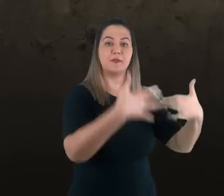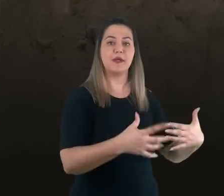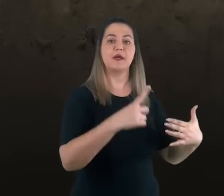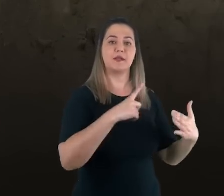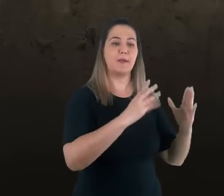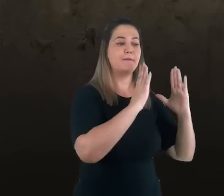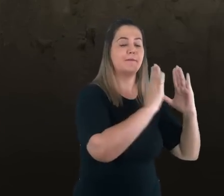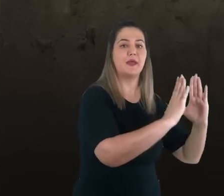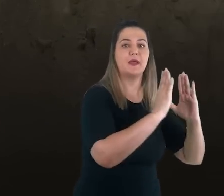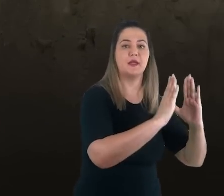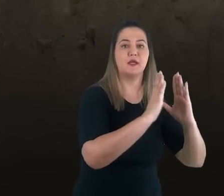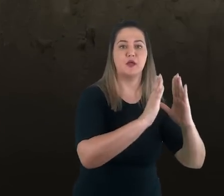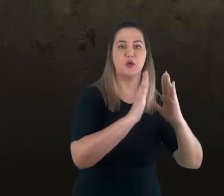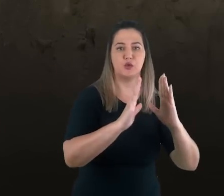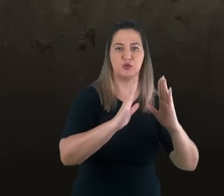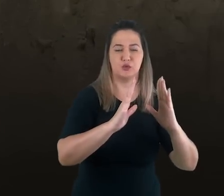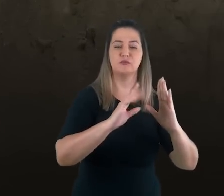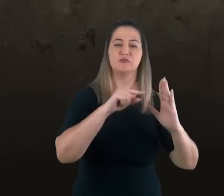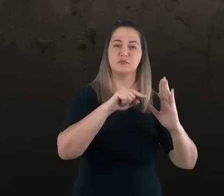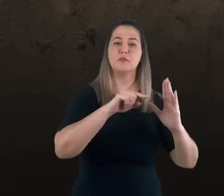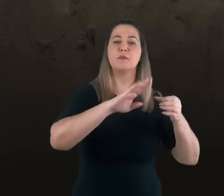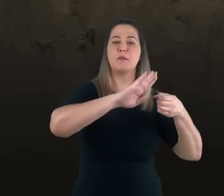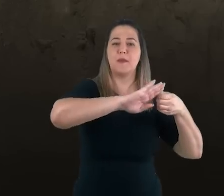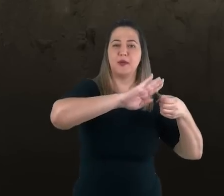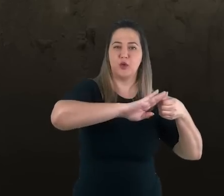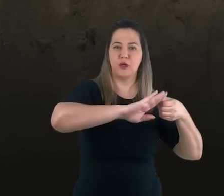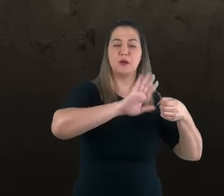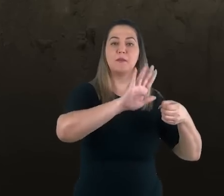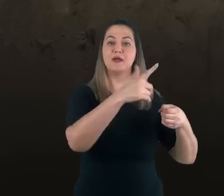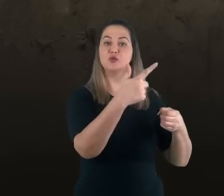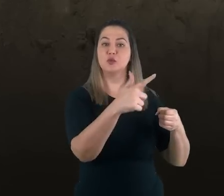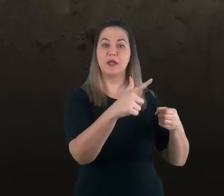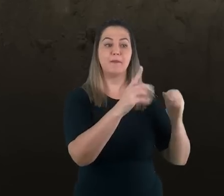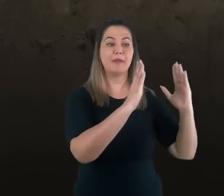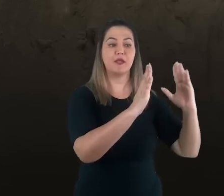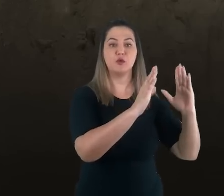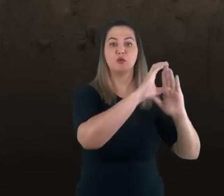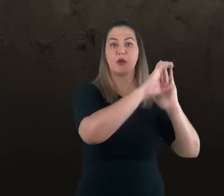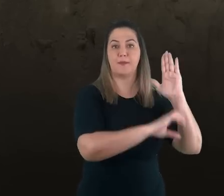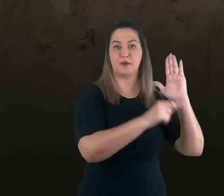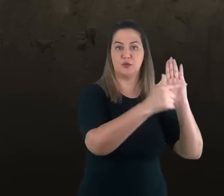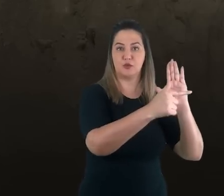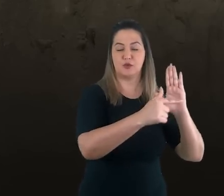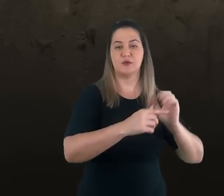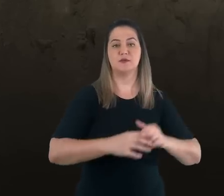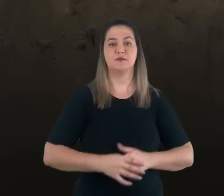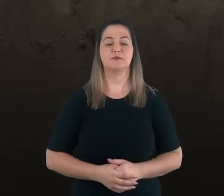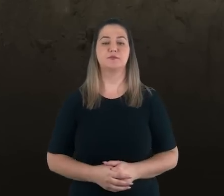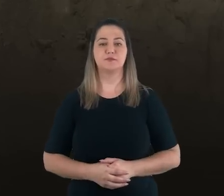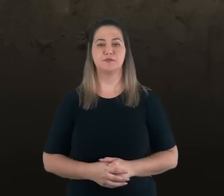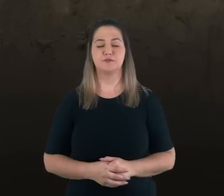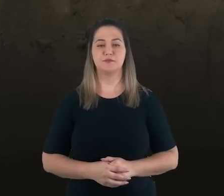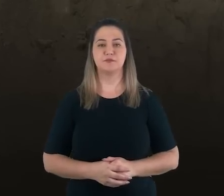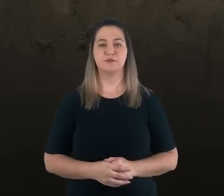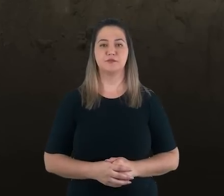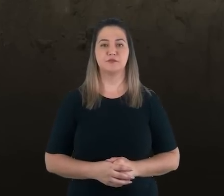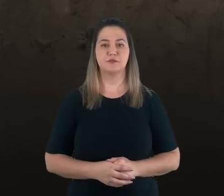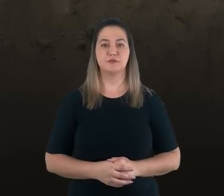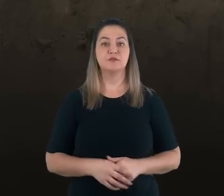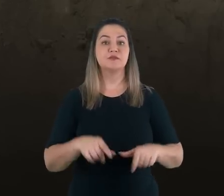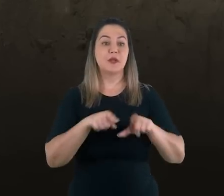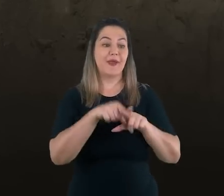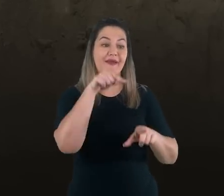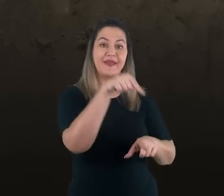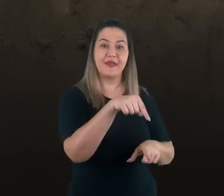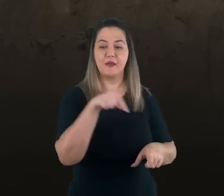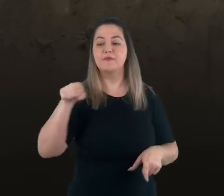mas não apresenta nenhum período em Daniel capítulo 2. Mais um. Nenhum clímax escatológico